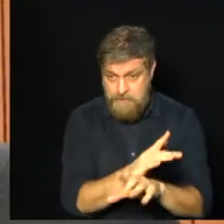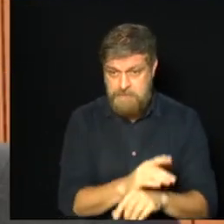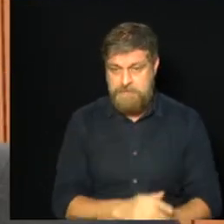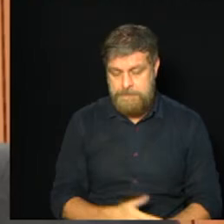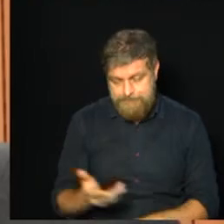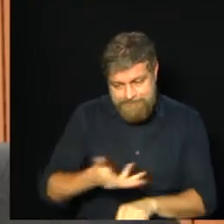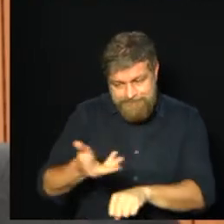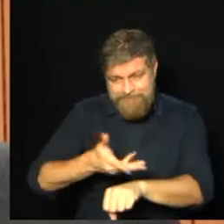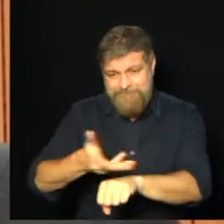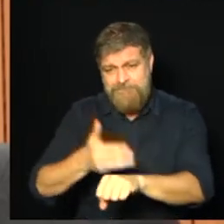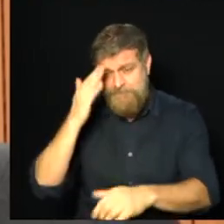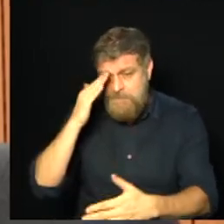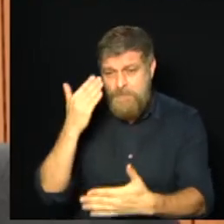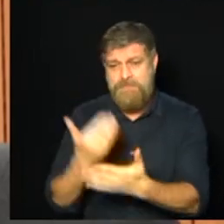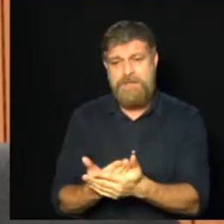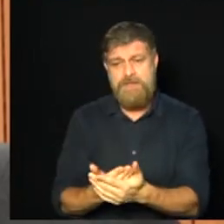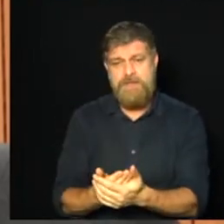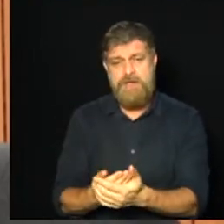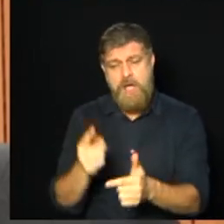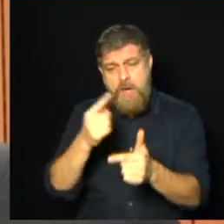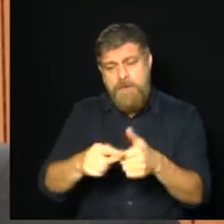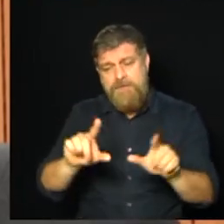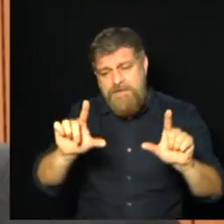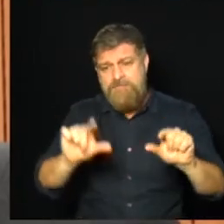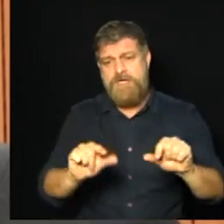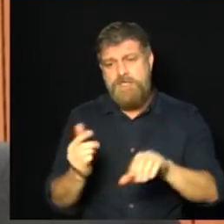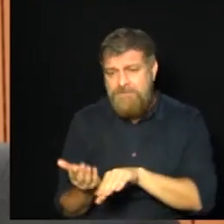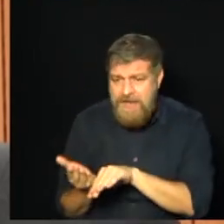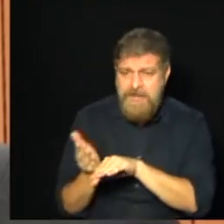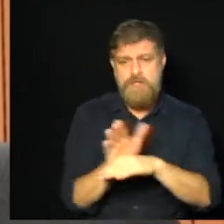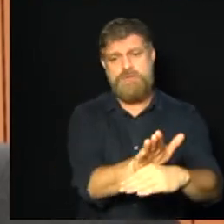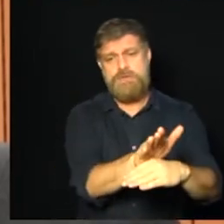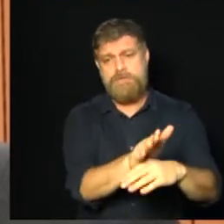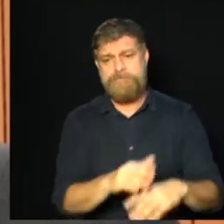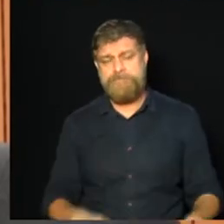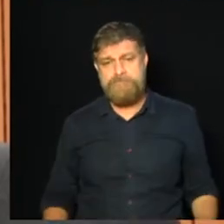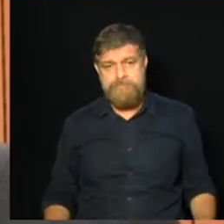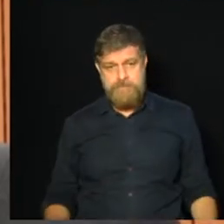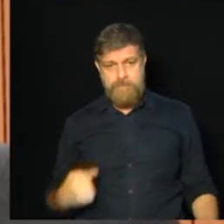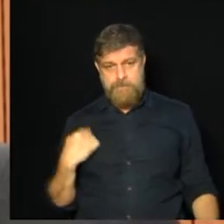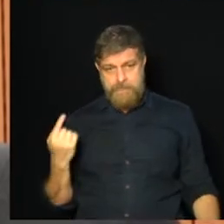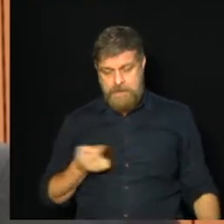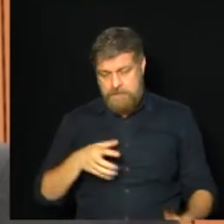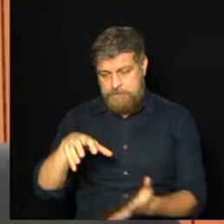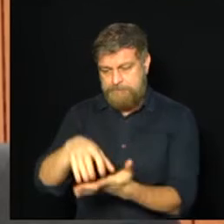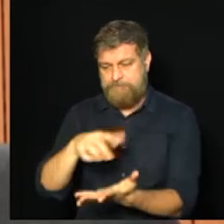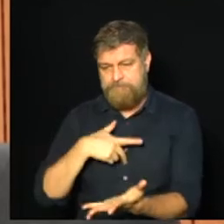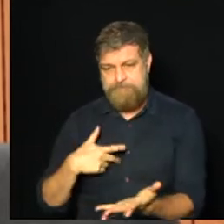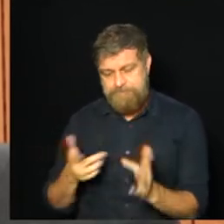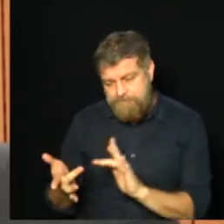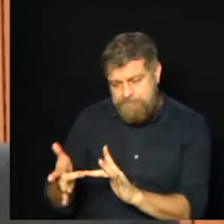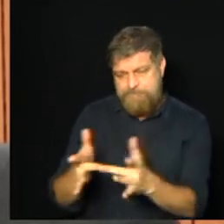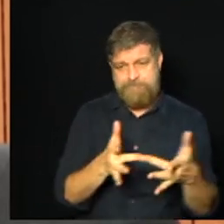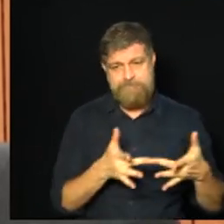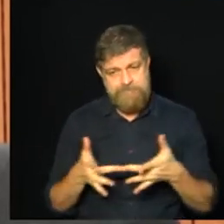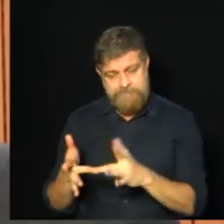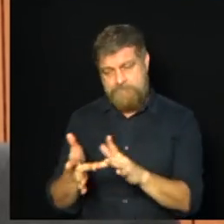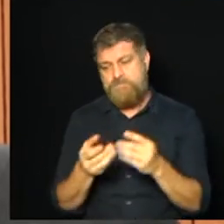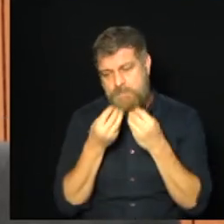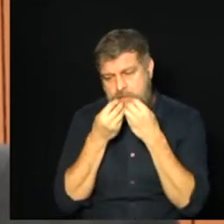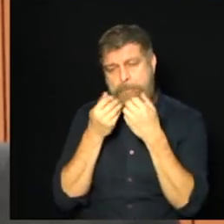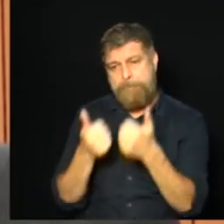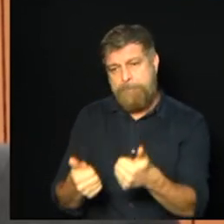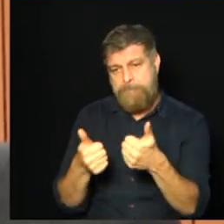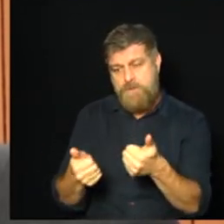feita. Eu acredito que isso vai ser minimizado e vai ajudar. Então, a nossa interação com as UBS eu acho que está bastante boa e a gente